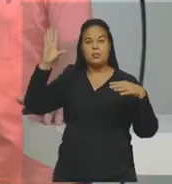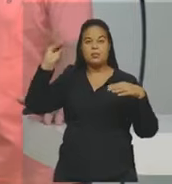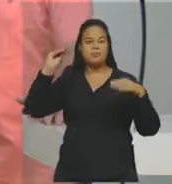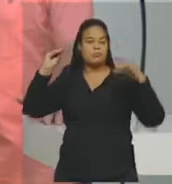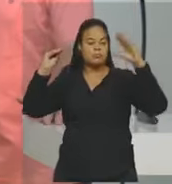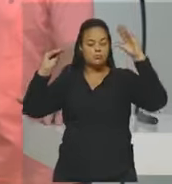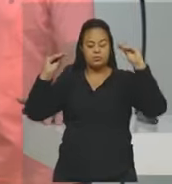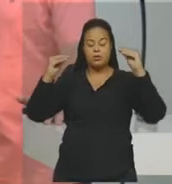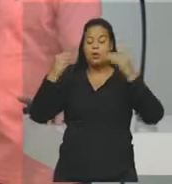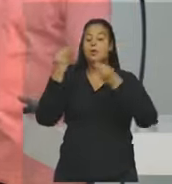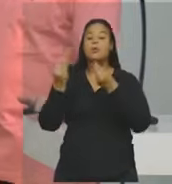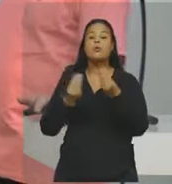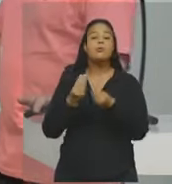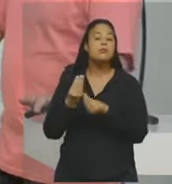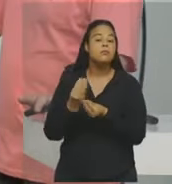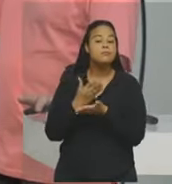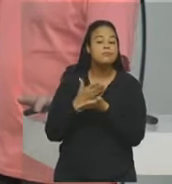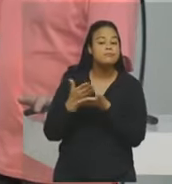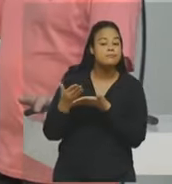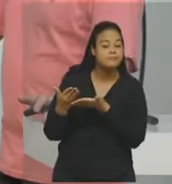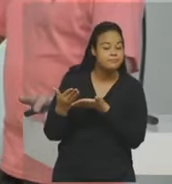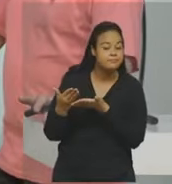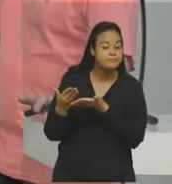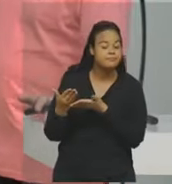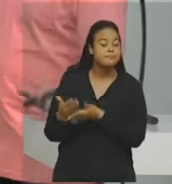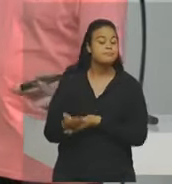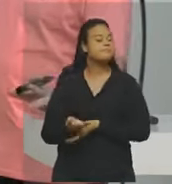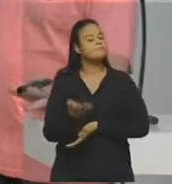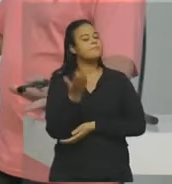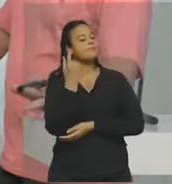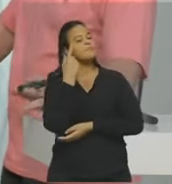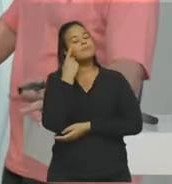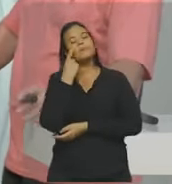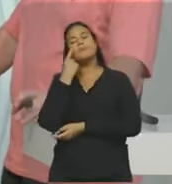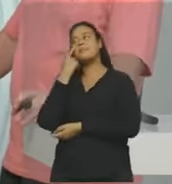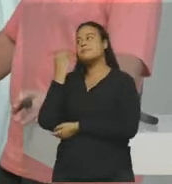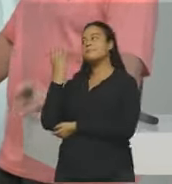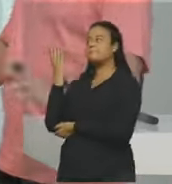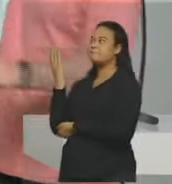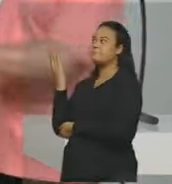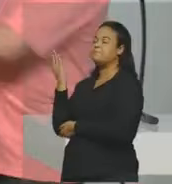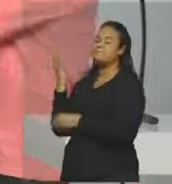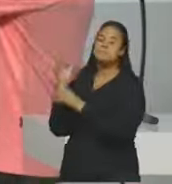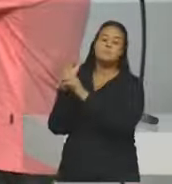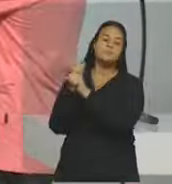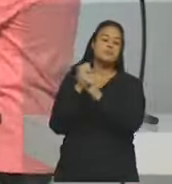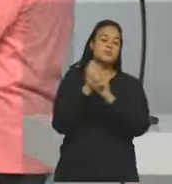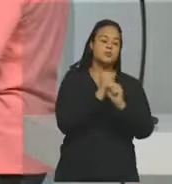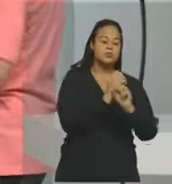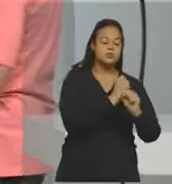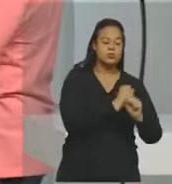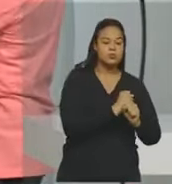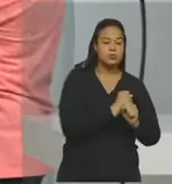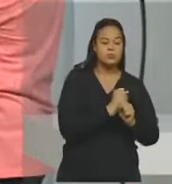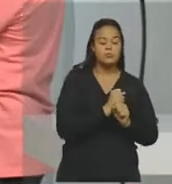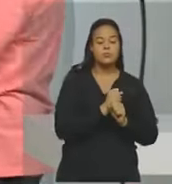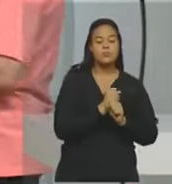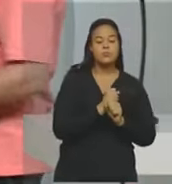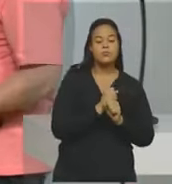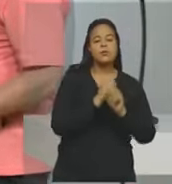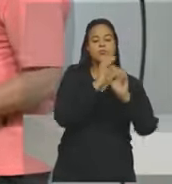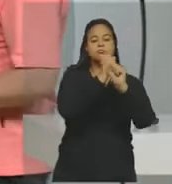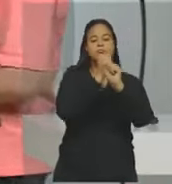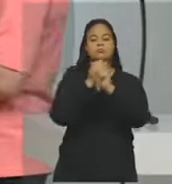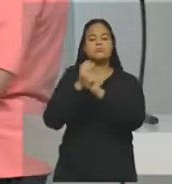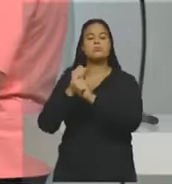queimar no processo, tá? Então, vamos lá. Eu vou passar aqui, eu vou fazer os cálculos, vou deixar os valores aqui, mas vou fazer os cálculos